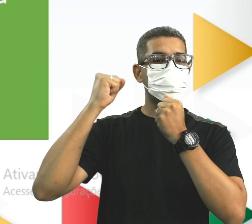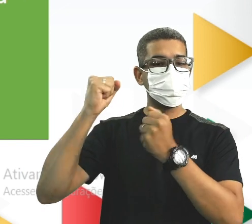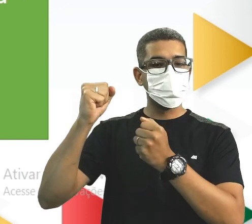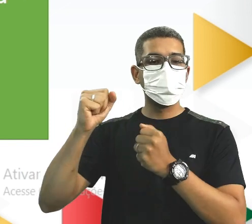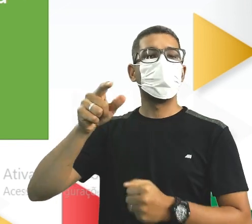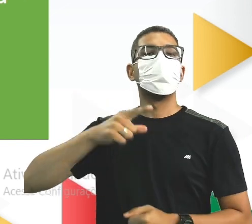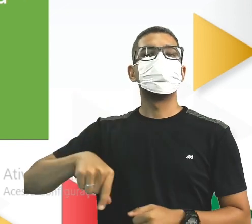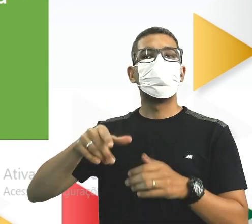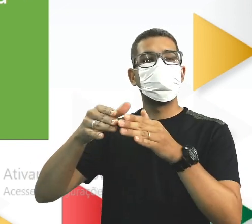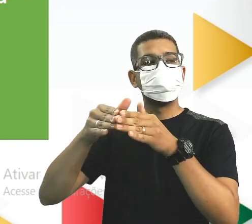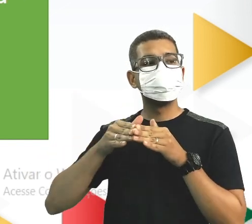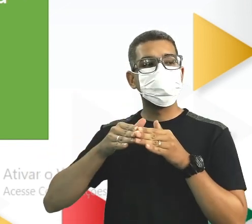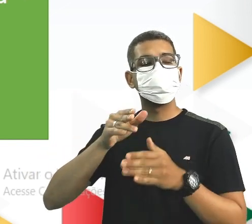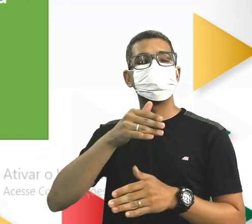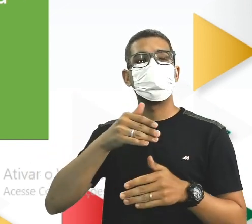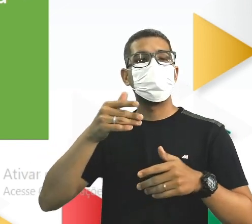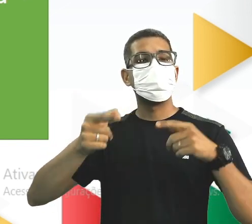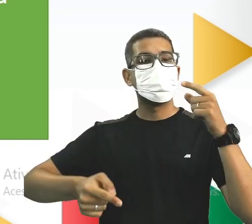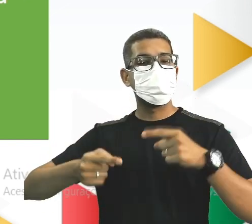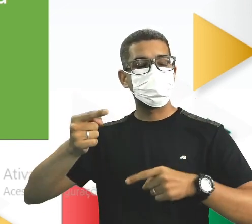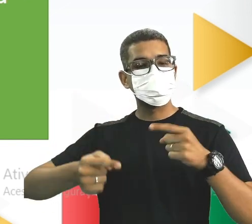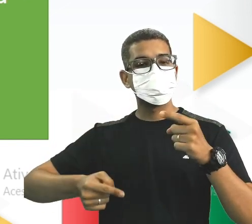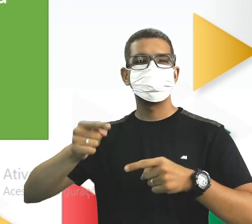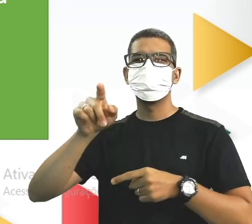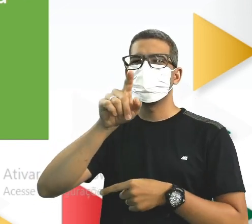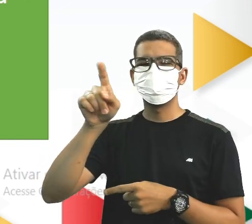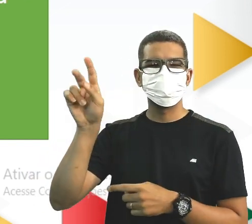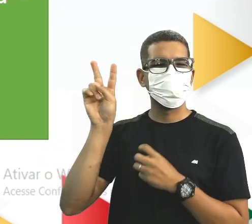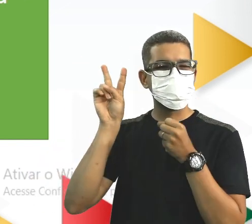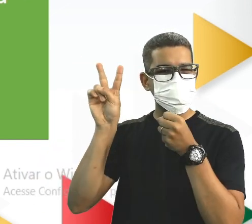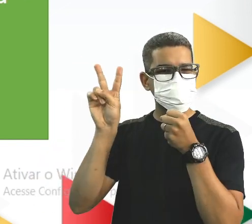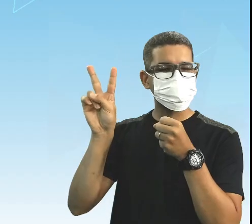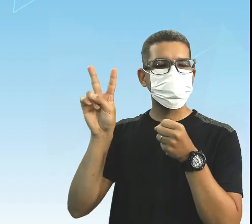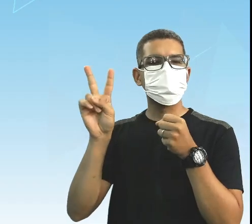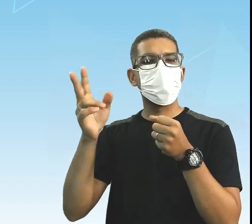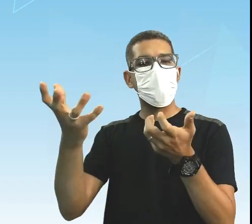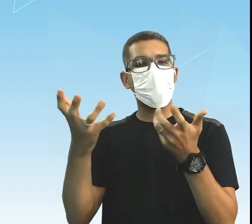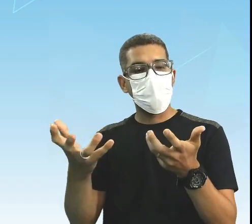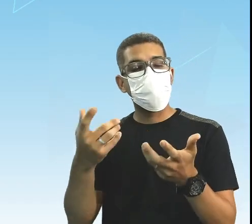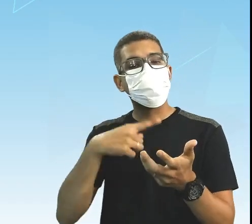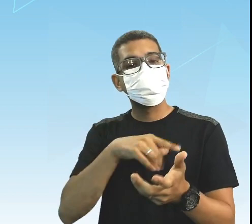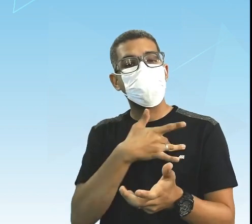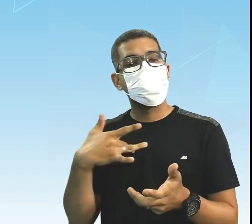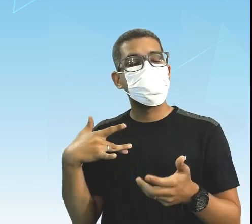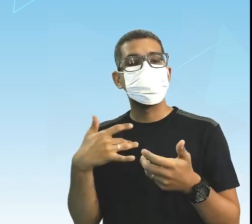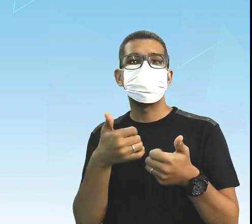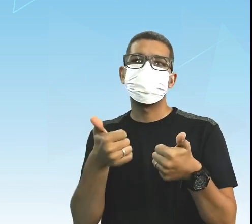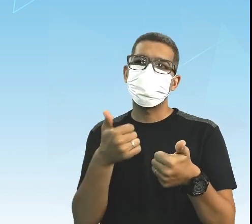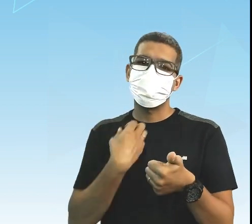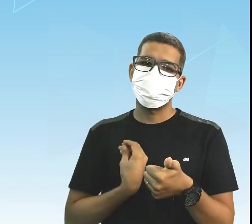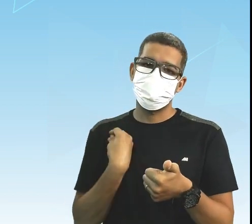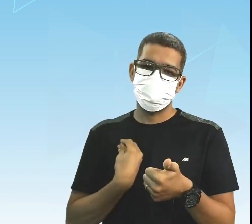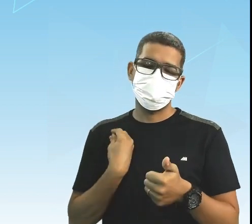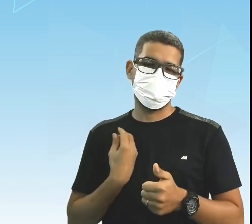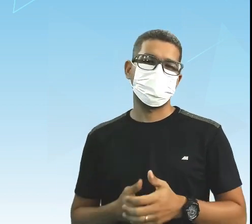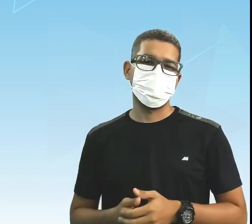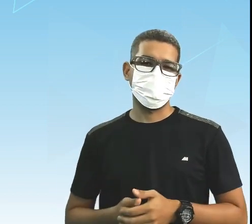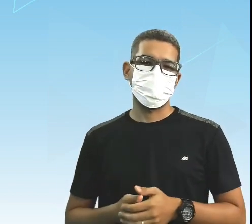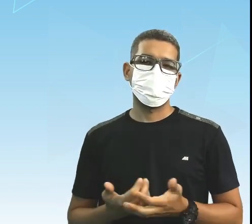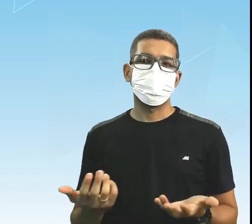lá delegar alguns políticos, fazer coisas para o nosso benefício como cidadão brasileiro, tá?